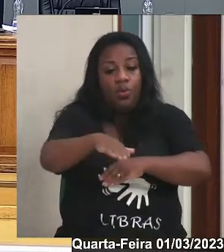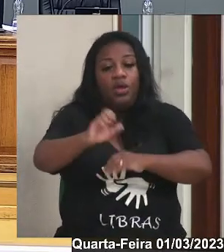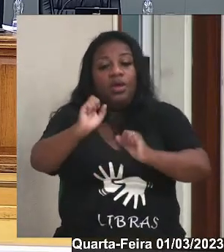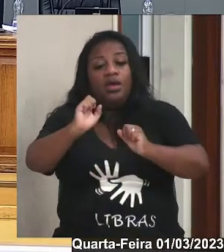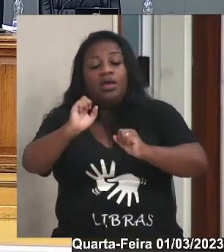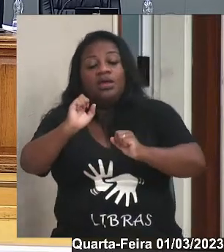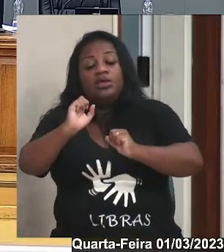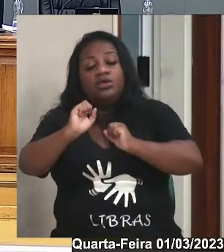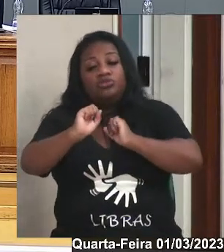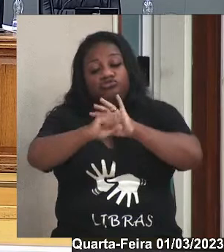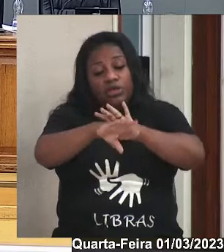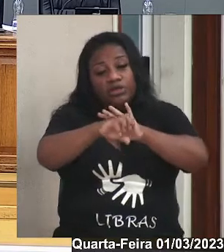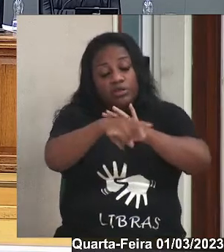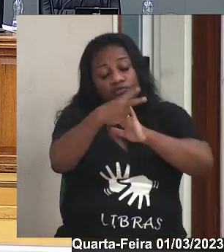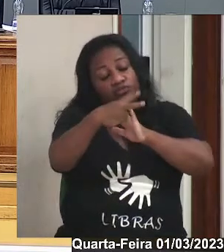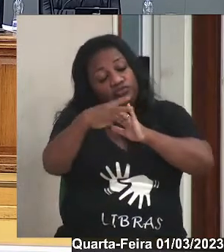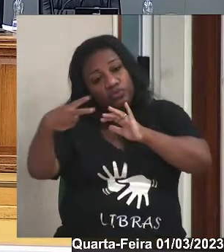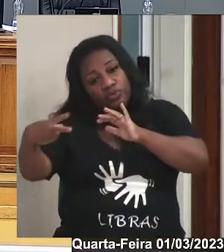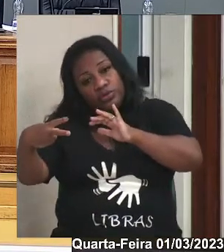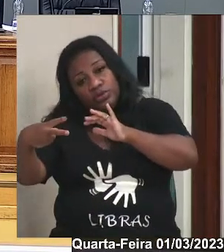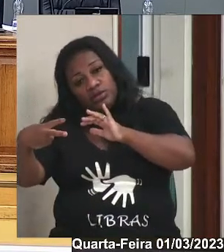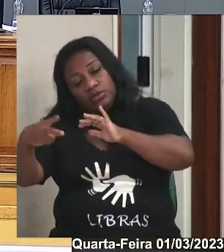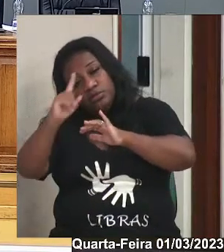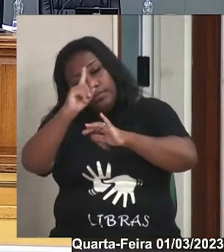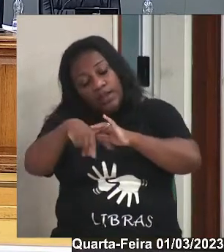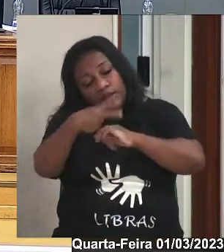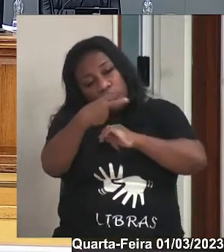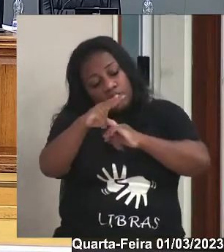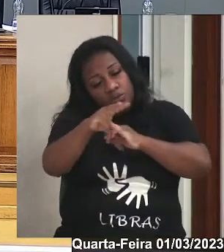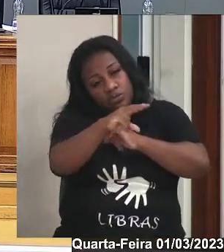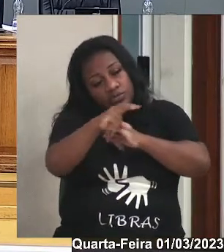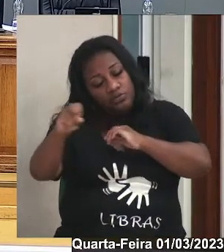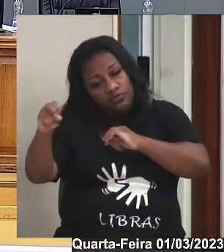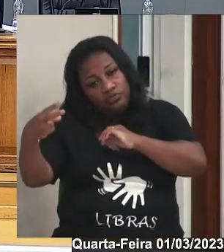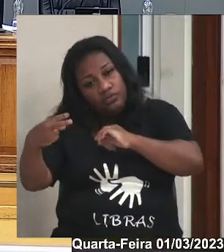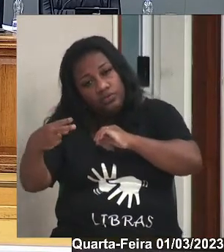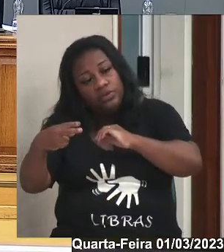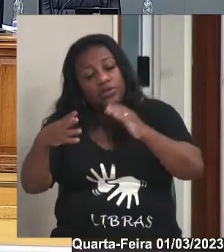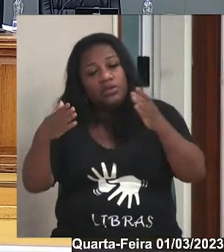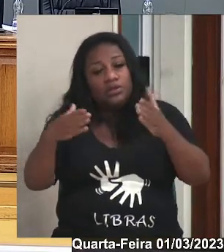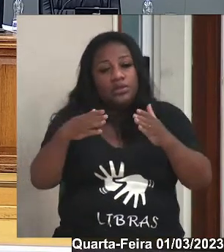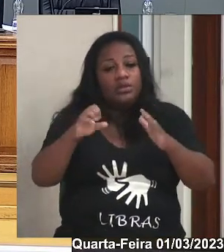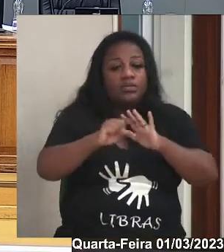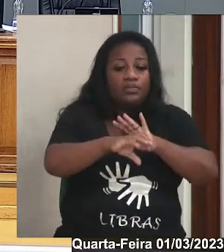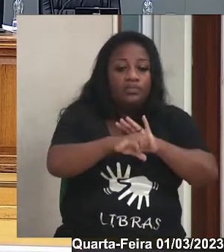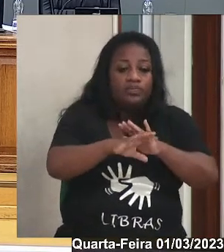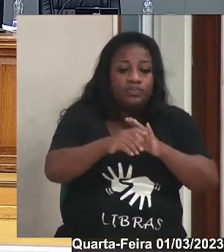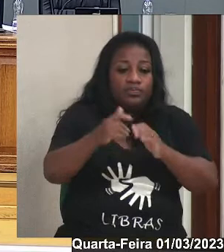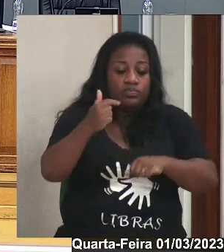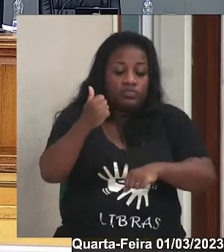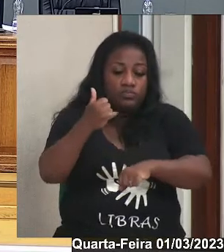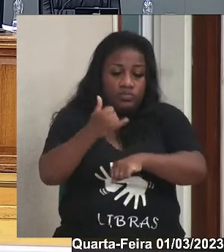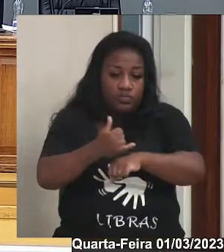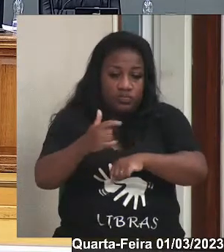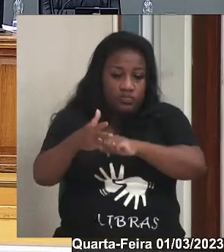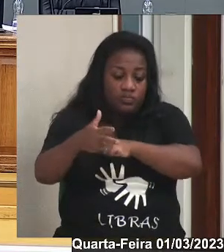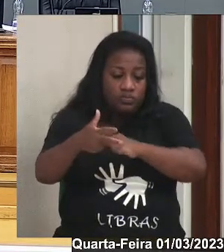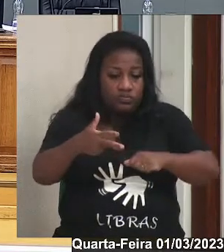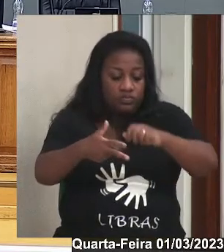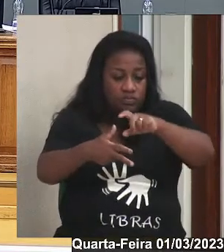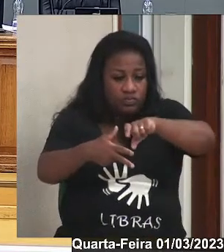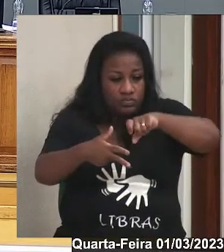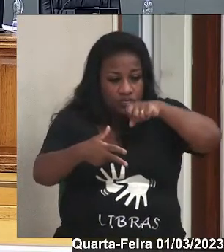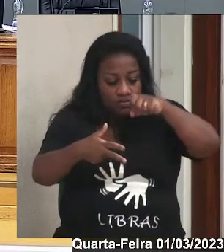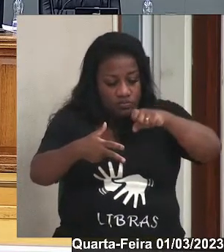06826/440. Indicação 22/2023. Indica ao chefe do Poder Executivo Municipal que seja efetuado estudo